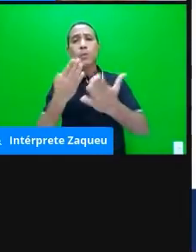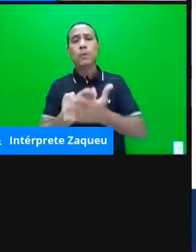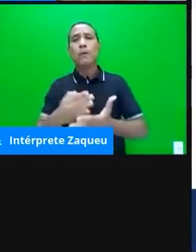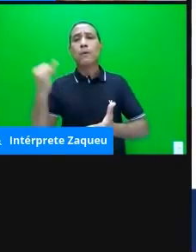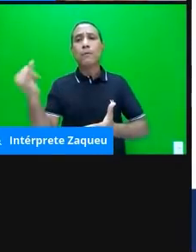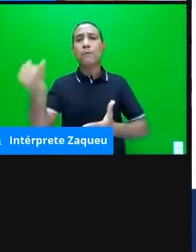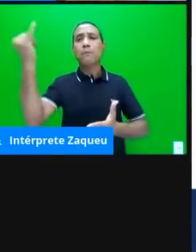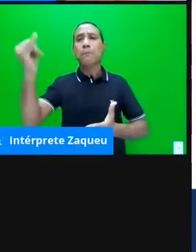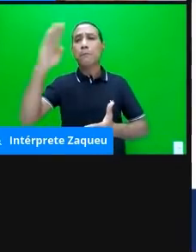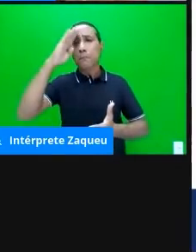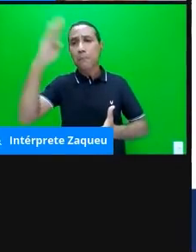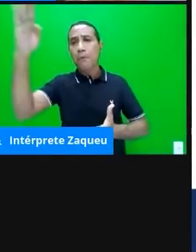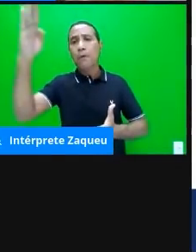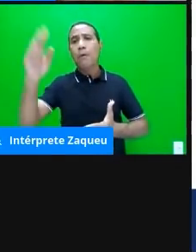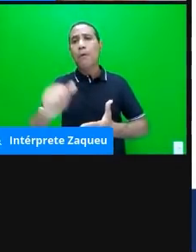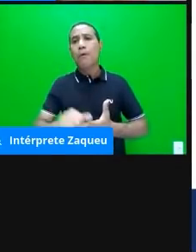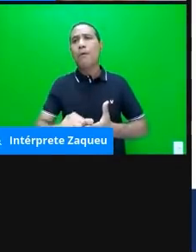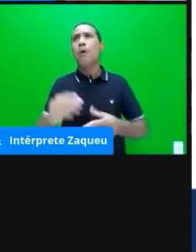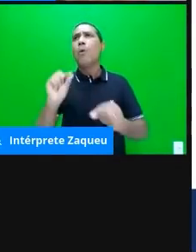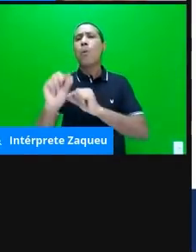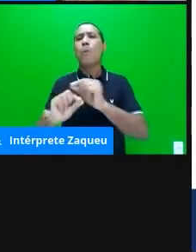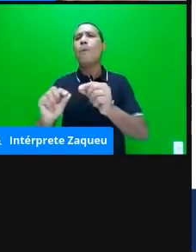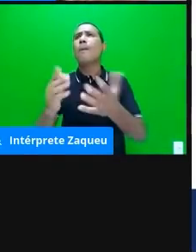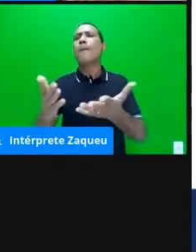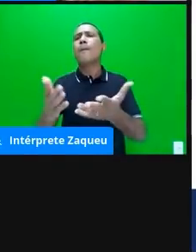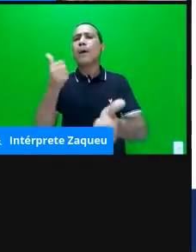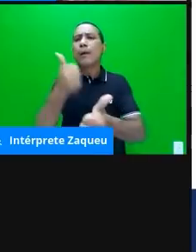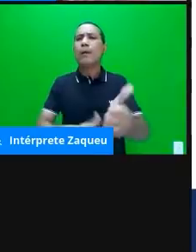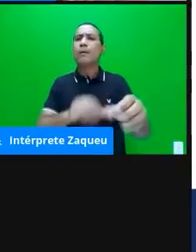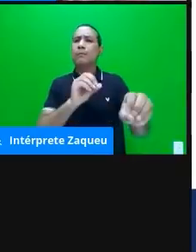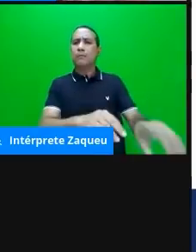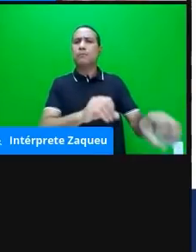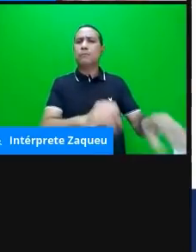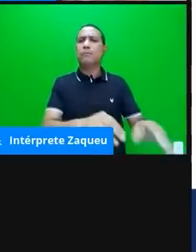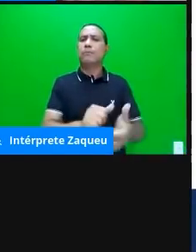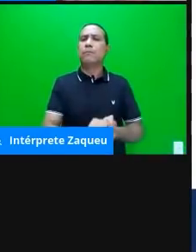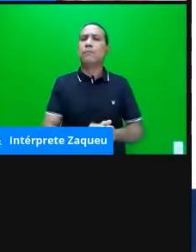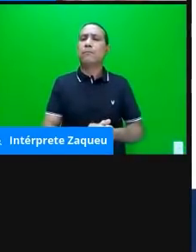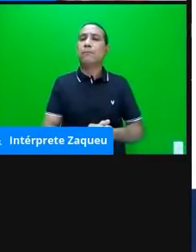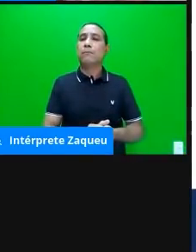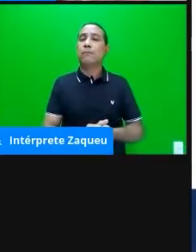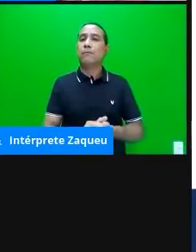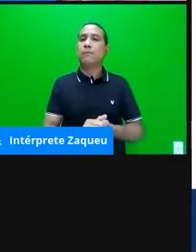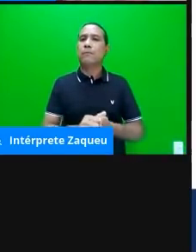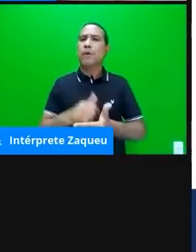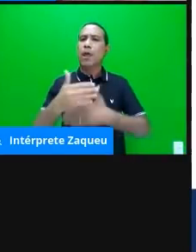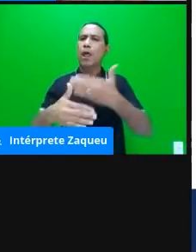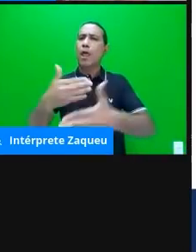a possibilidade de garantir o ensino, o